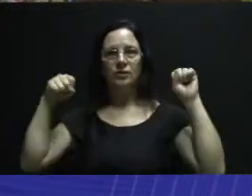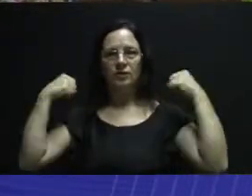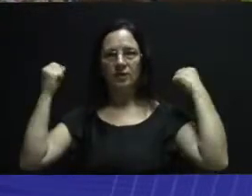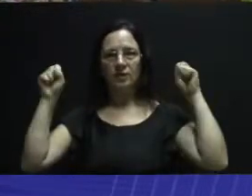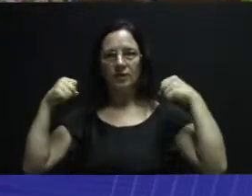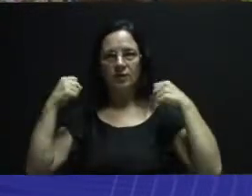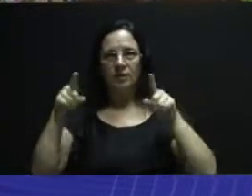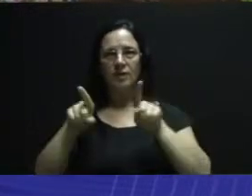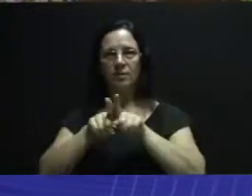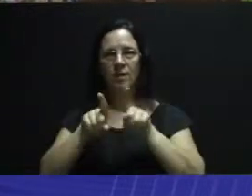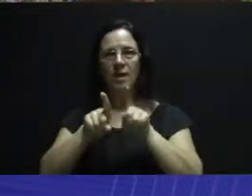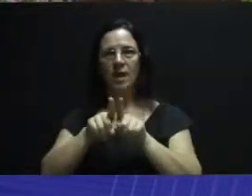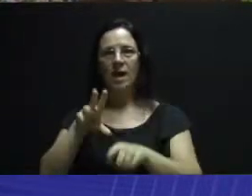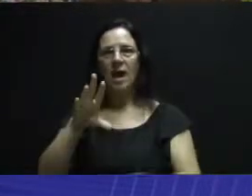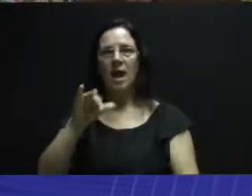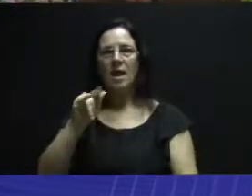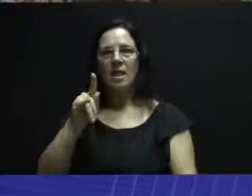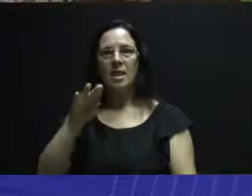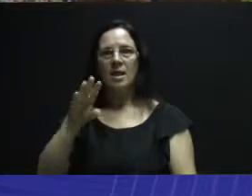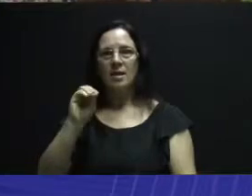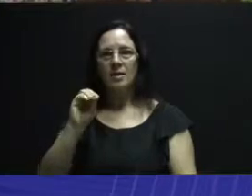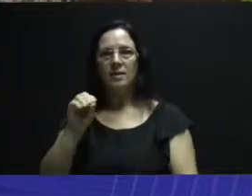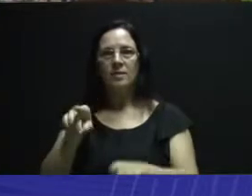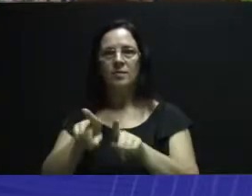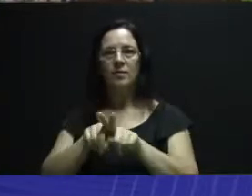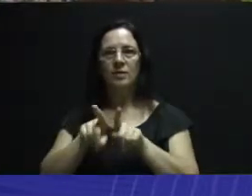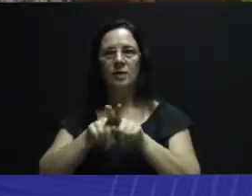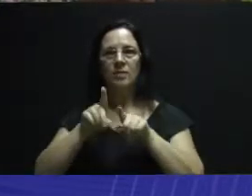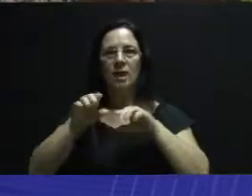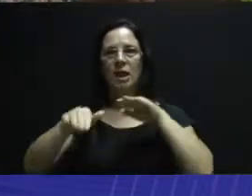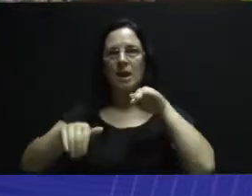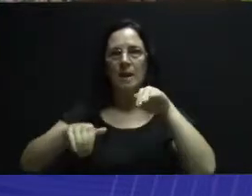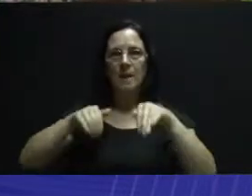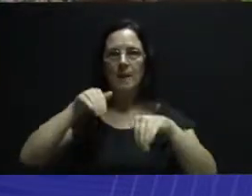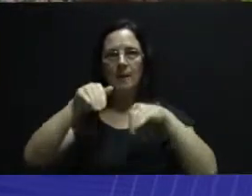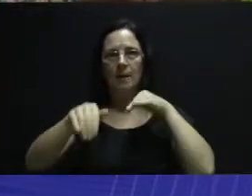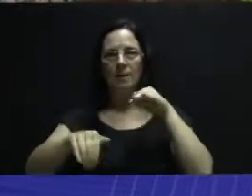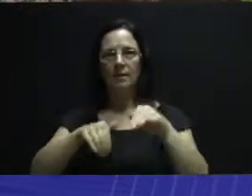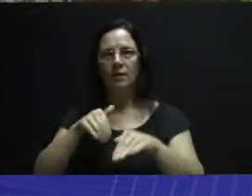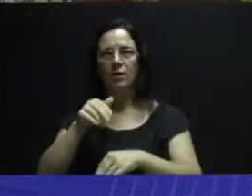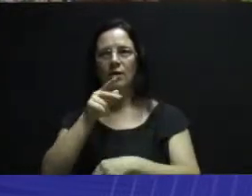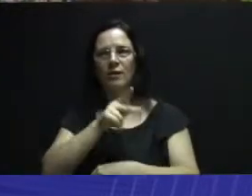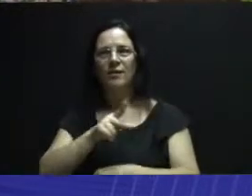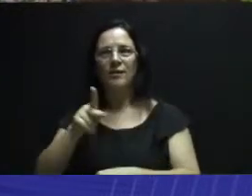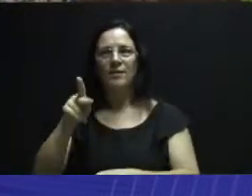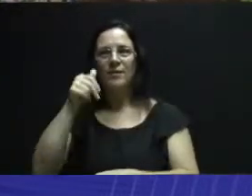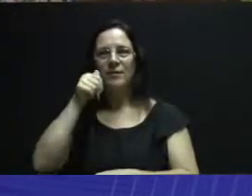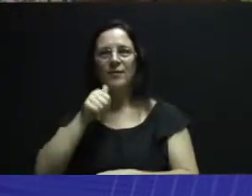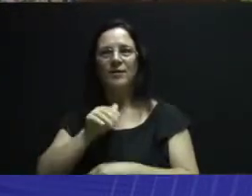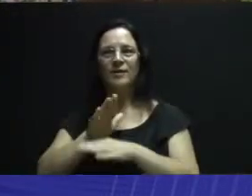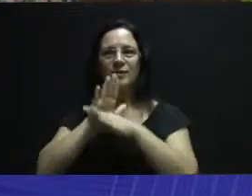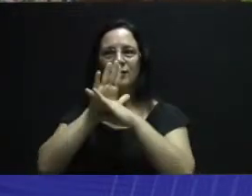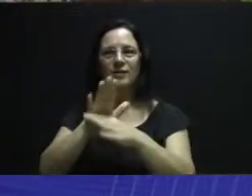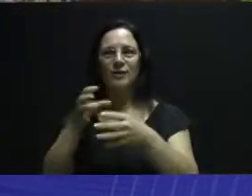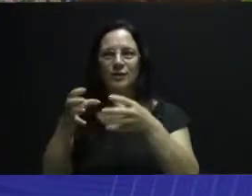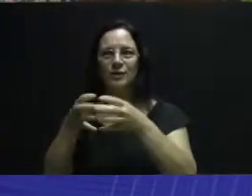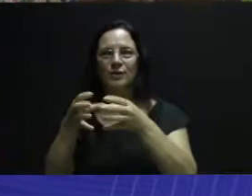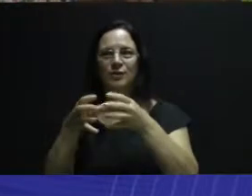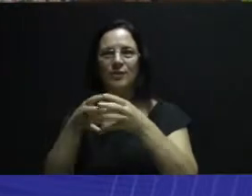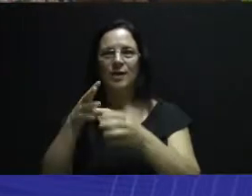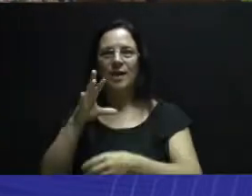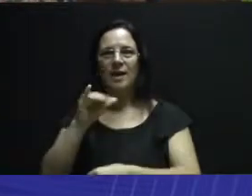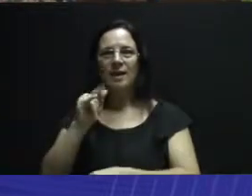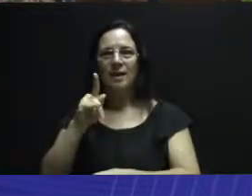em atletismo e natação. A professora cumpriu a função de assistente técnica na equipe de